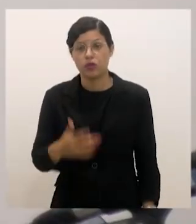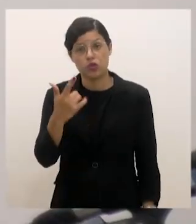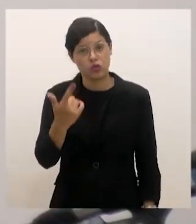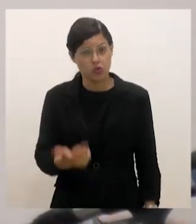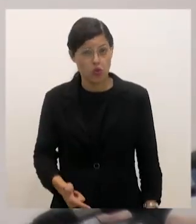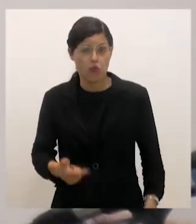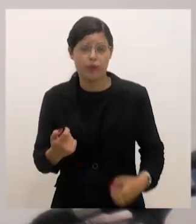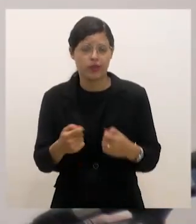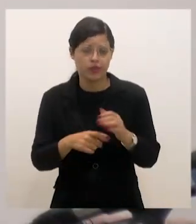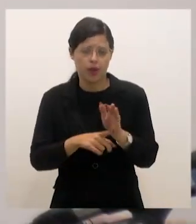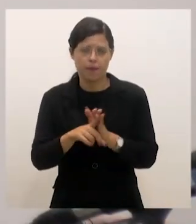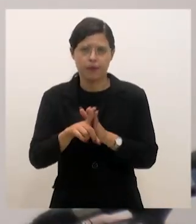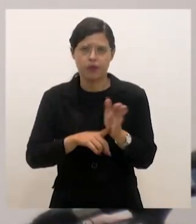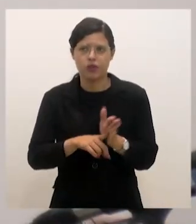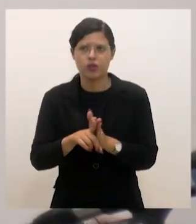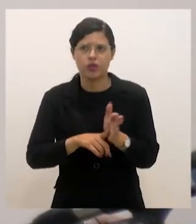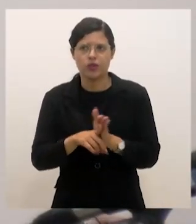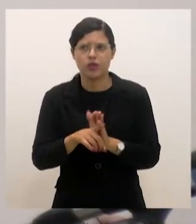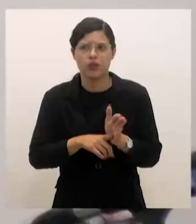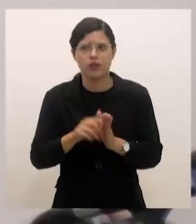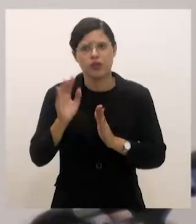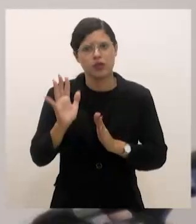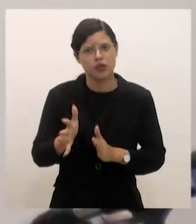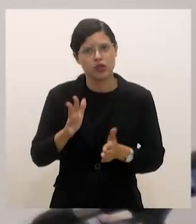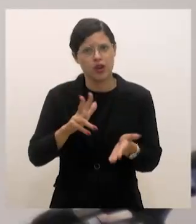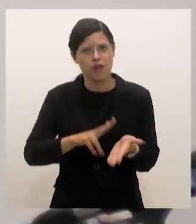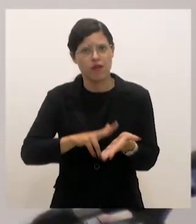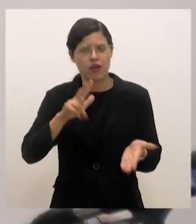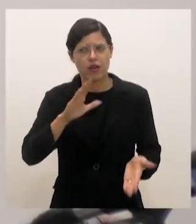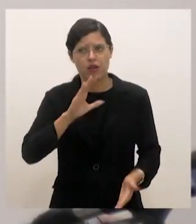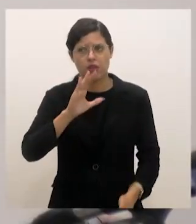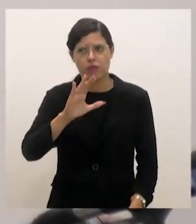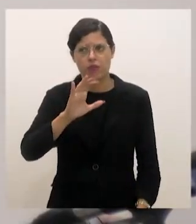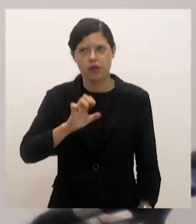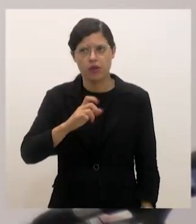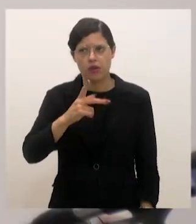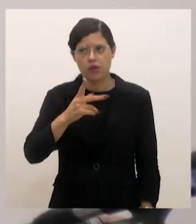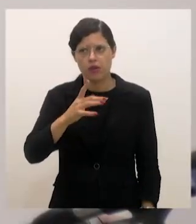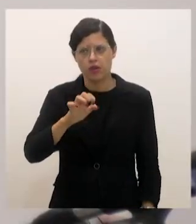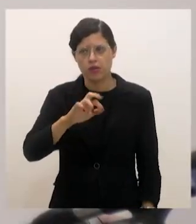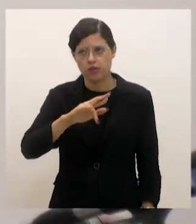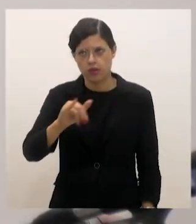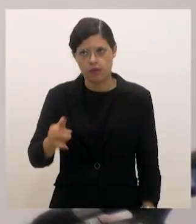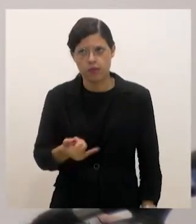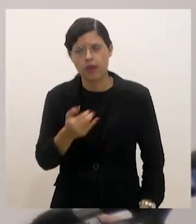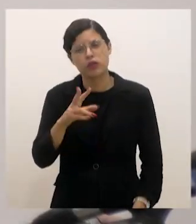que já foi referendado pela CEPERJ, nós vamos ter uma perda de tempo e vai atrapalhar